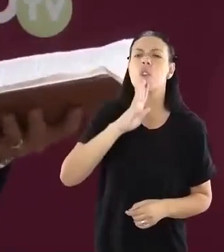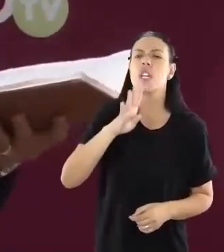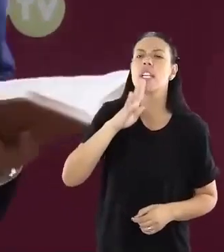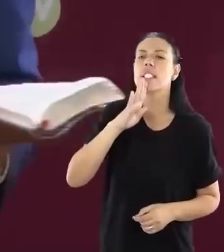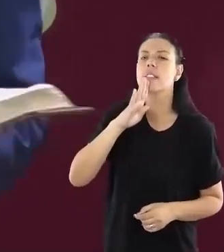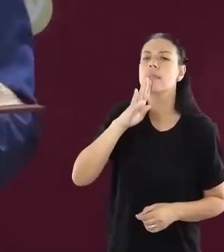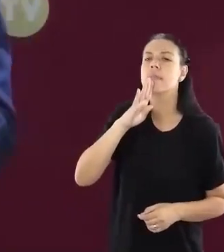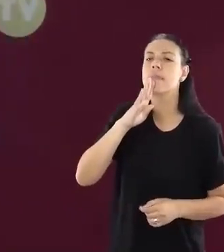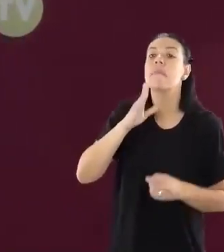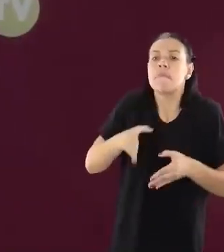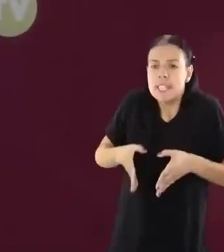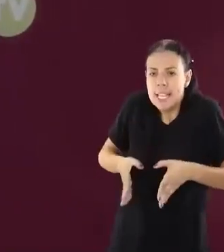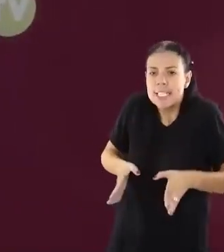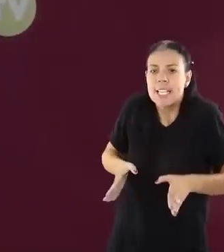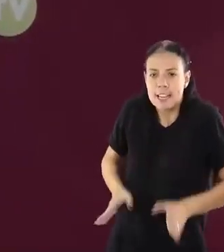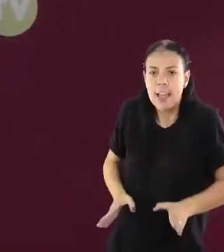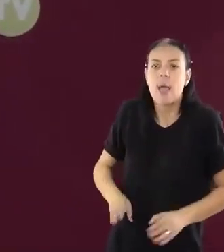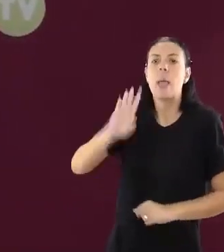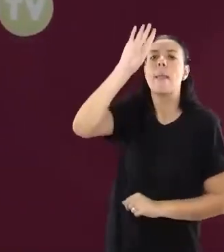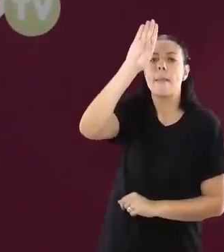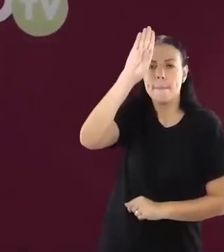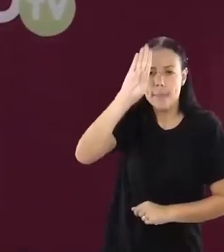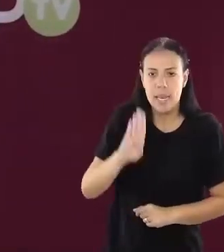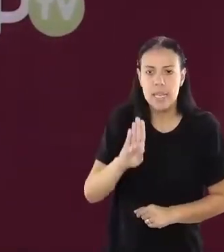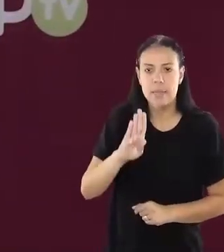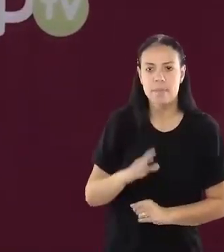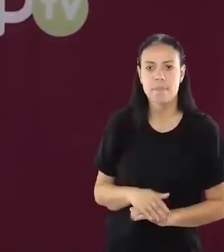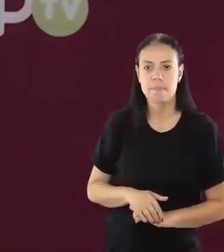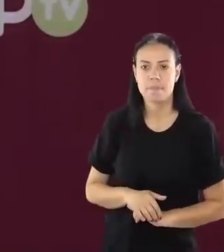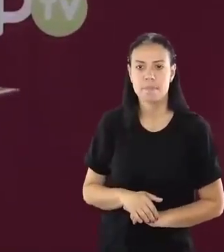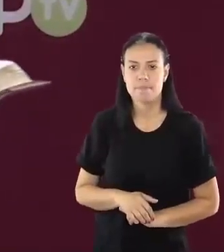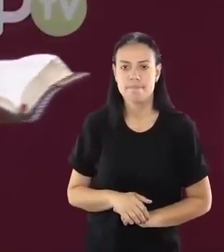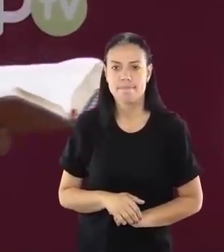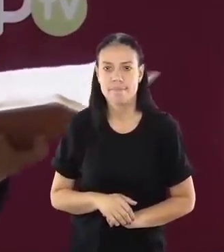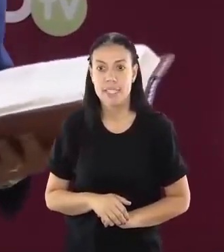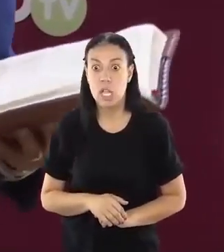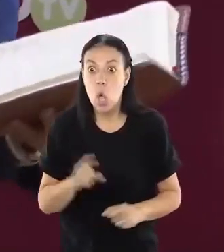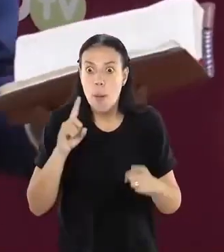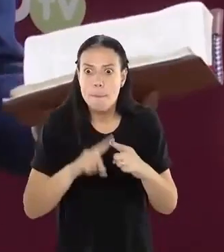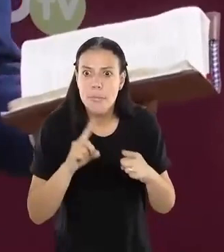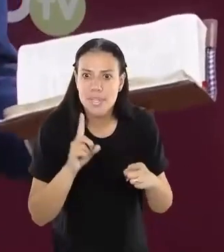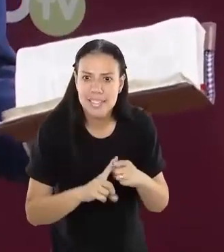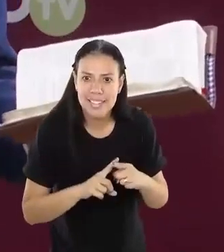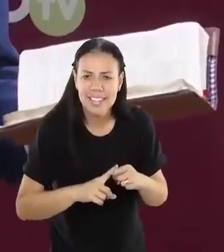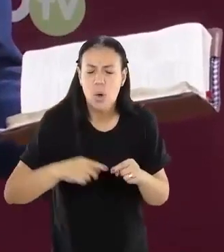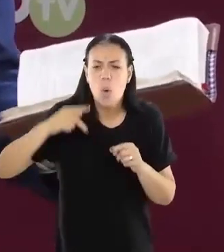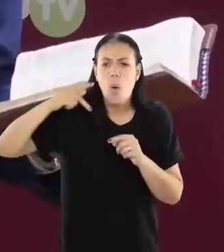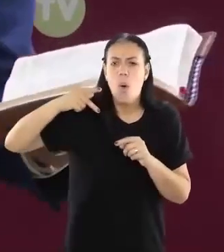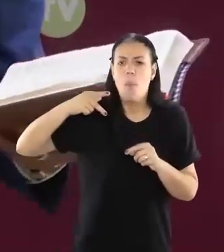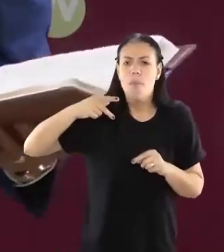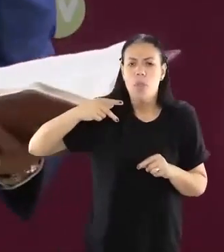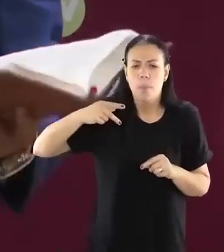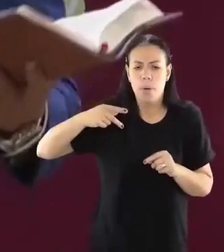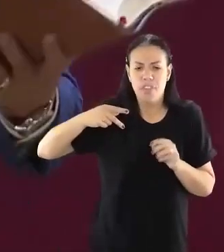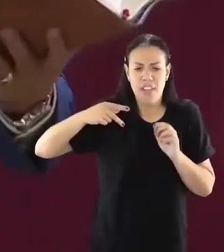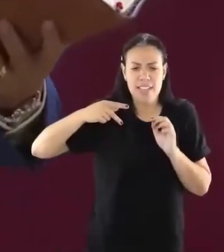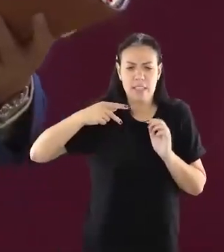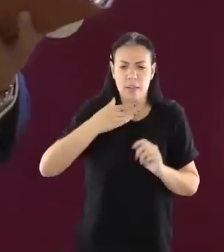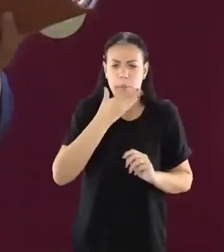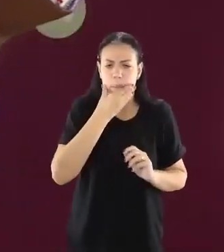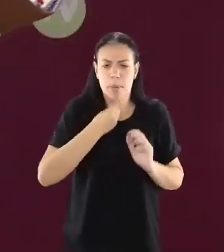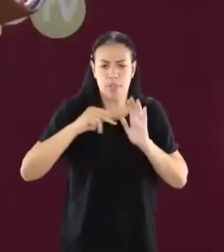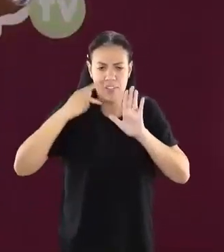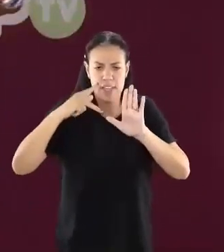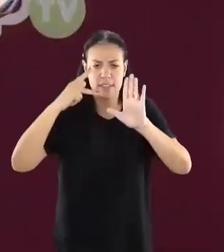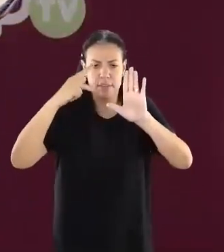exatidão, ele nascerá em Belém da Judéia. Isto porque o profeta Miqueias havia dito, e tu, Belém de